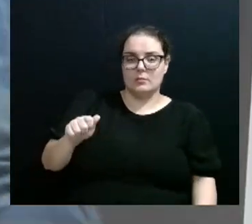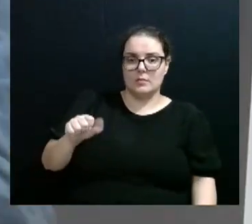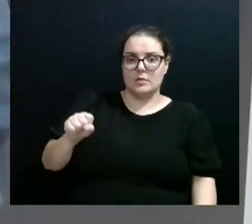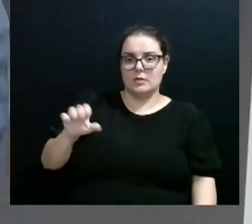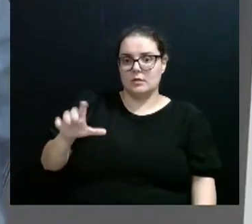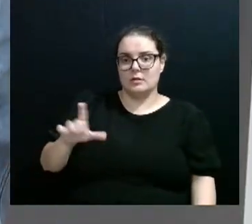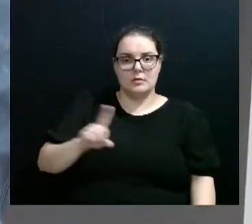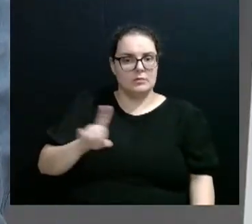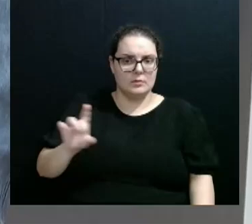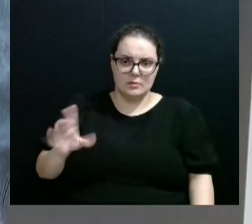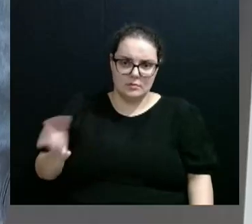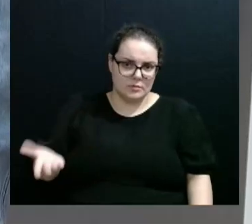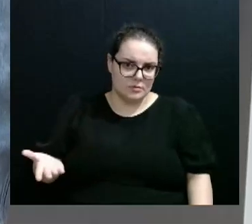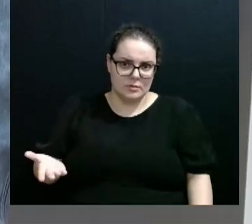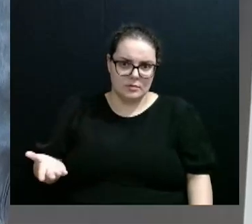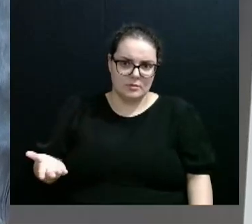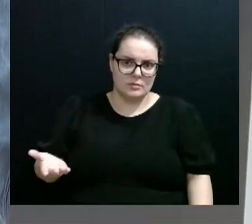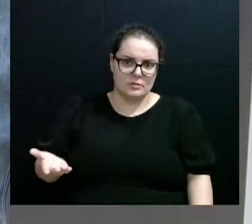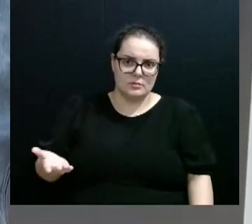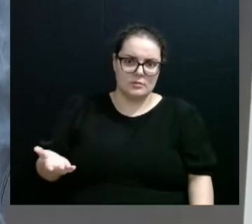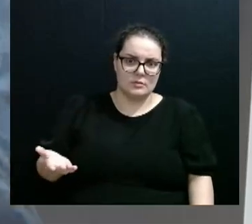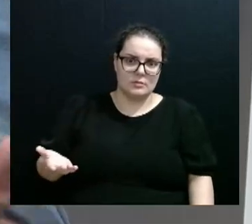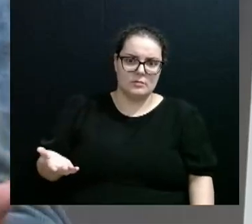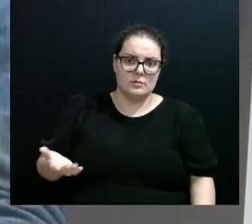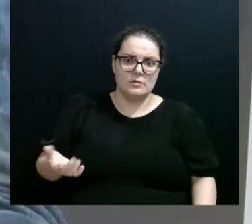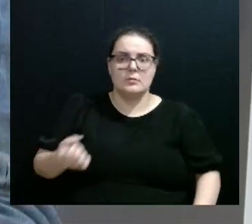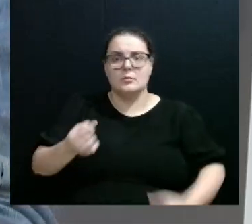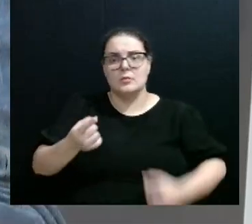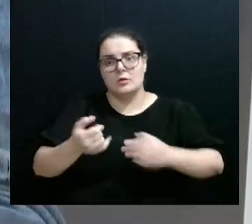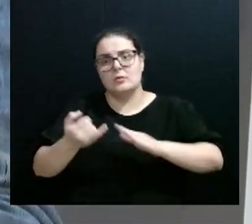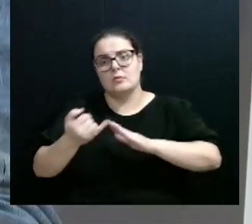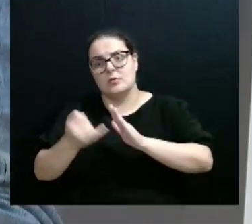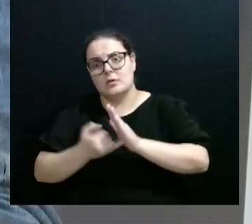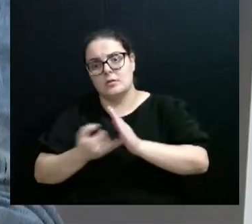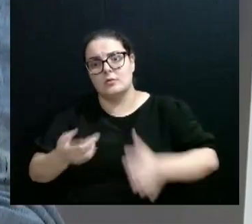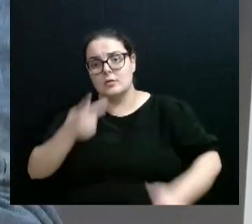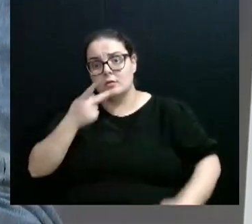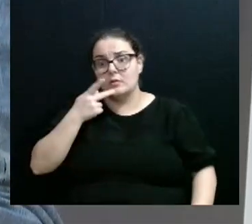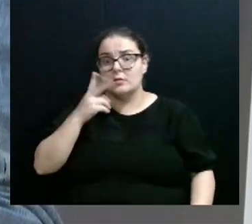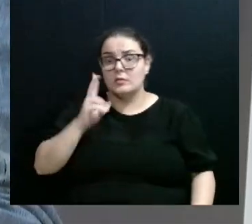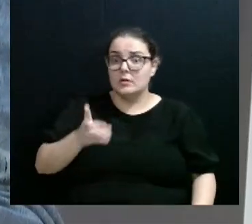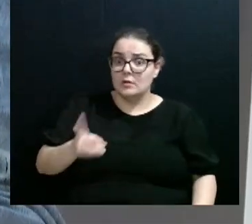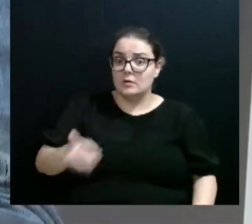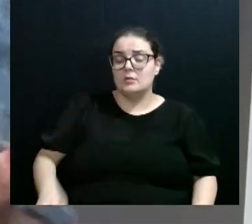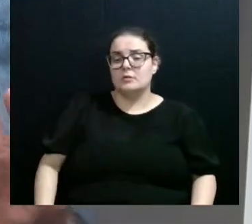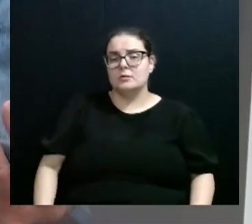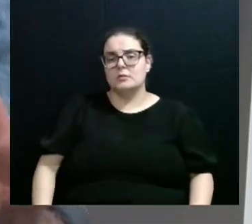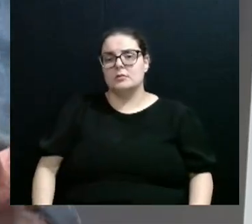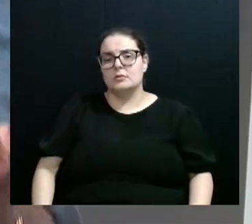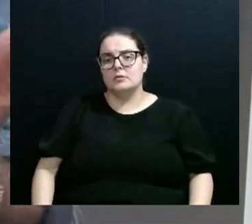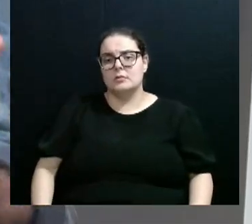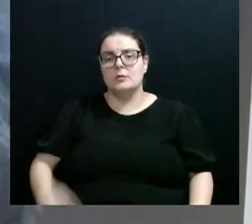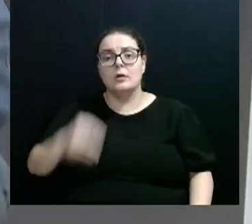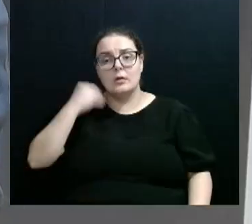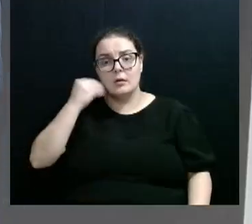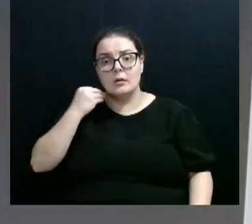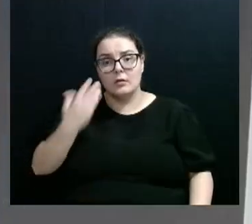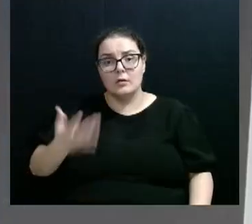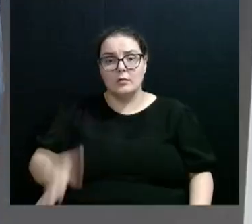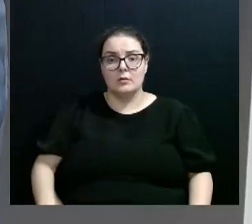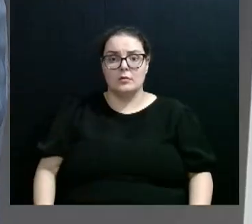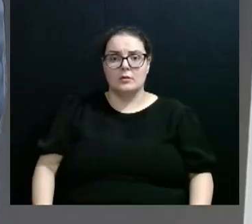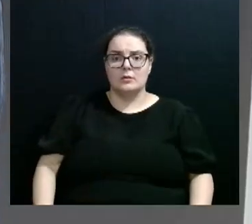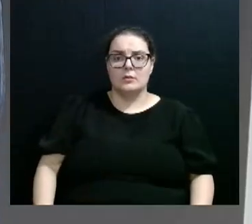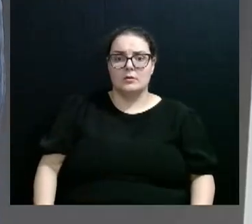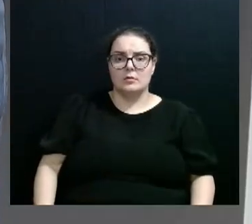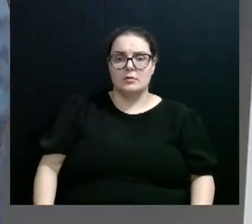nos representar, mas tem mais algumas instituições. Eu falo sempre, eu tive experiência na Jari, Junta de Apelação de Recursos de Infração